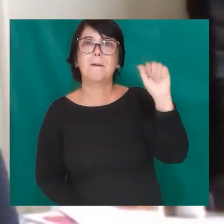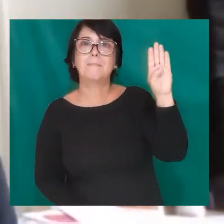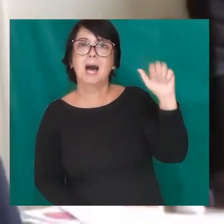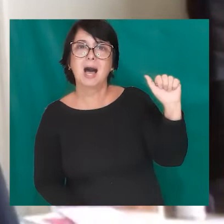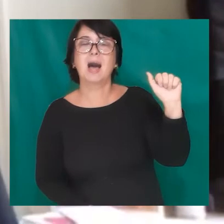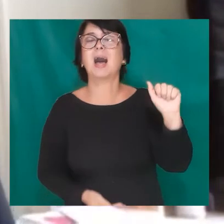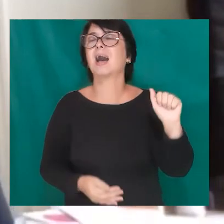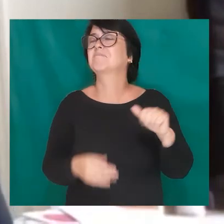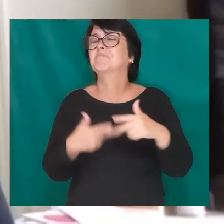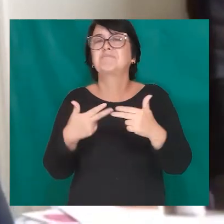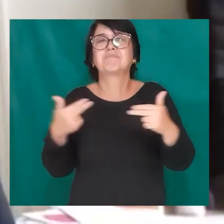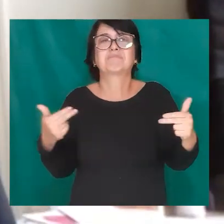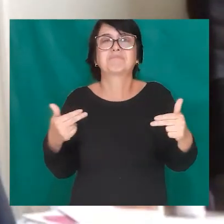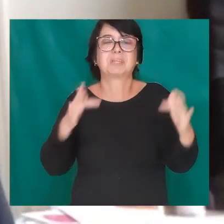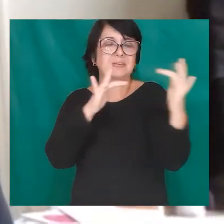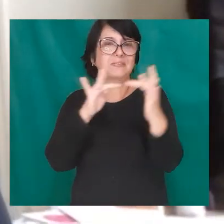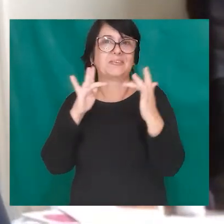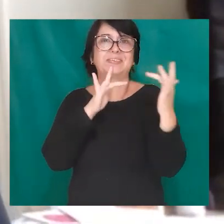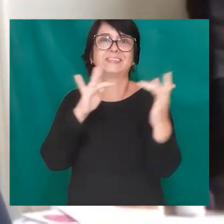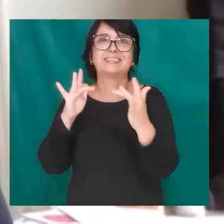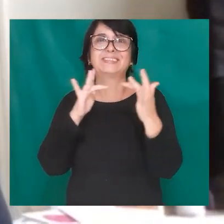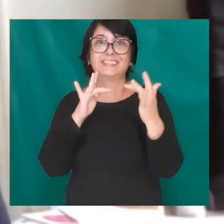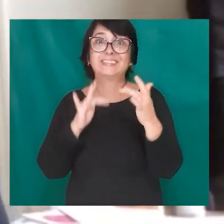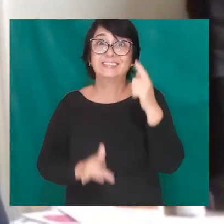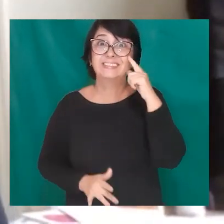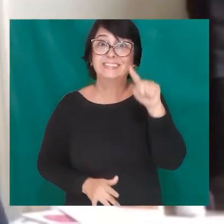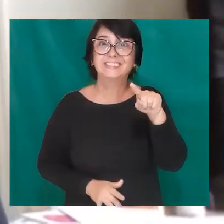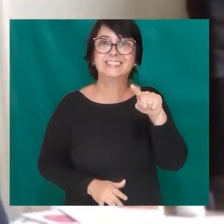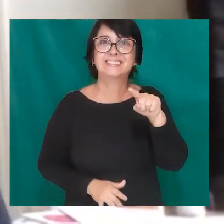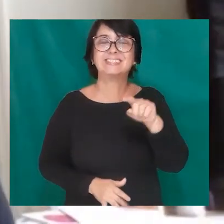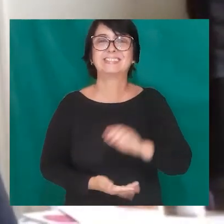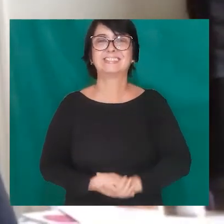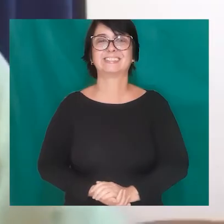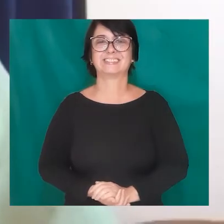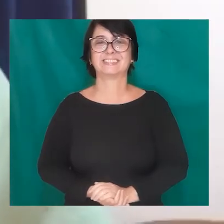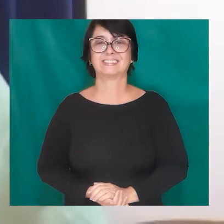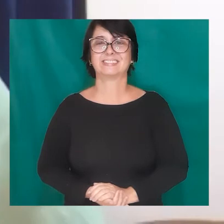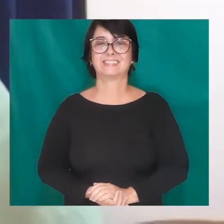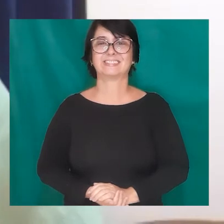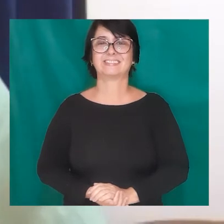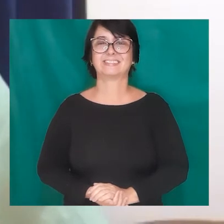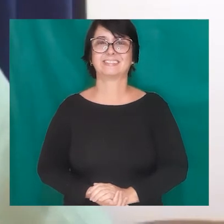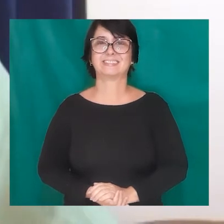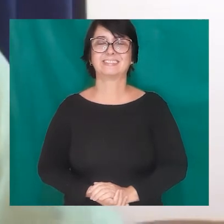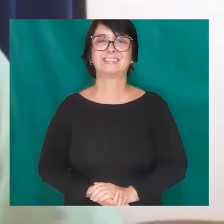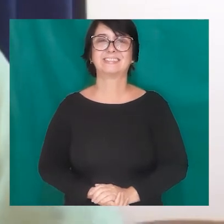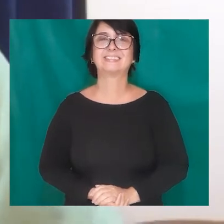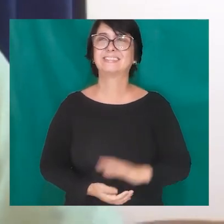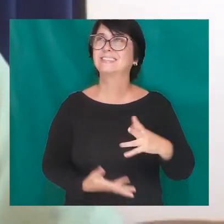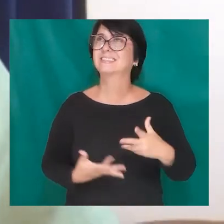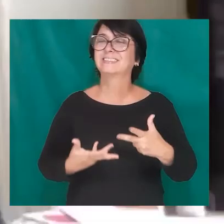ficam realmente tendo contato com a música, é bem, muito interessante a Baby Class também. Imagina, a sensação musical fantástica